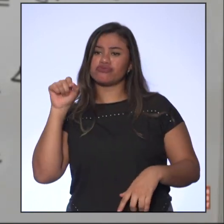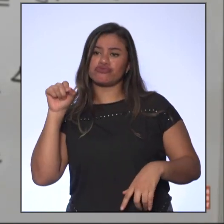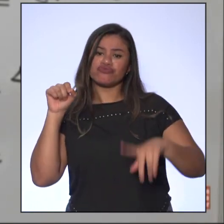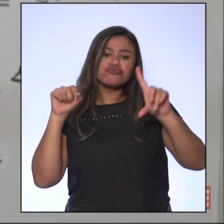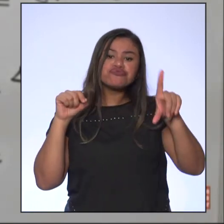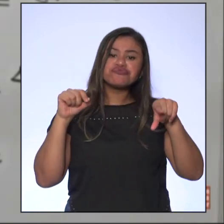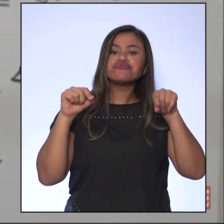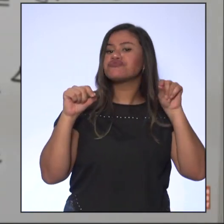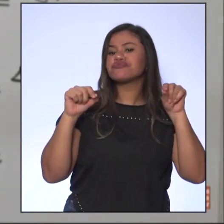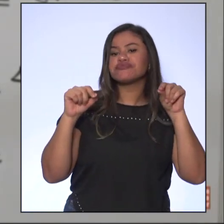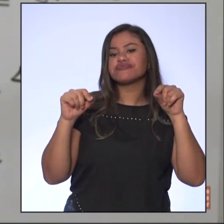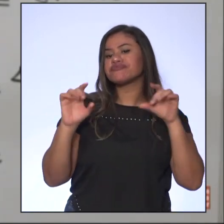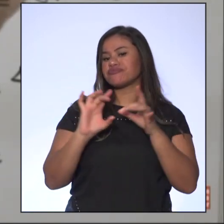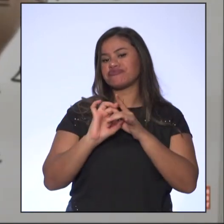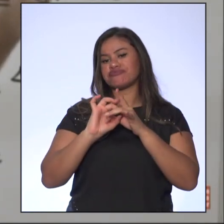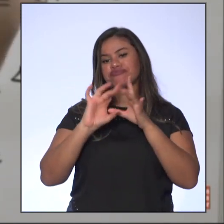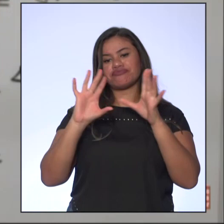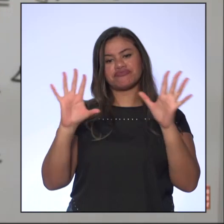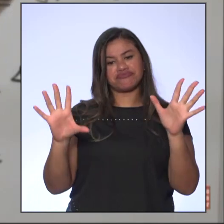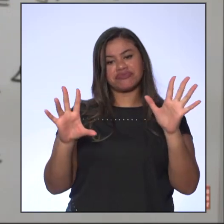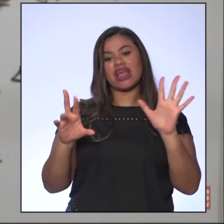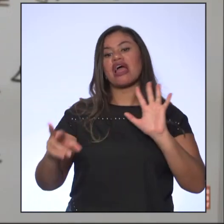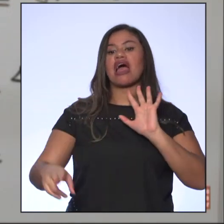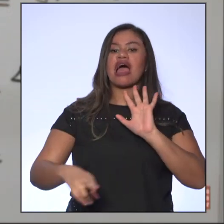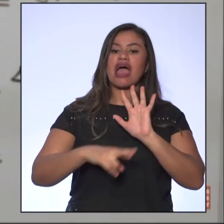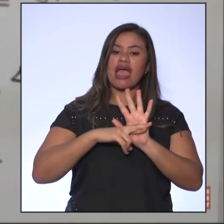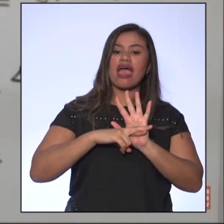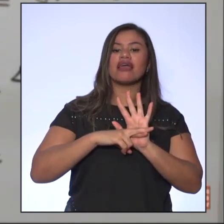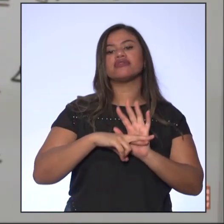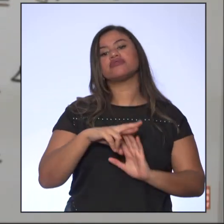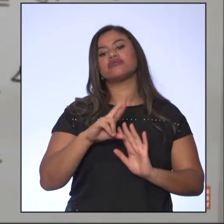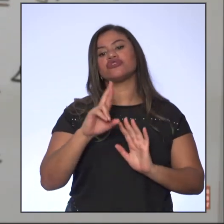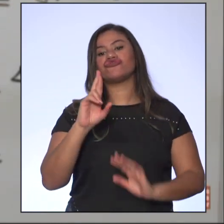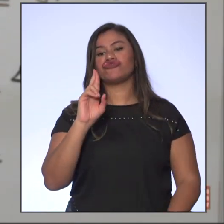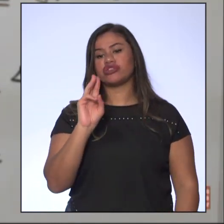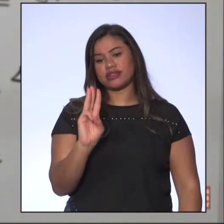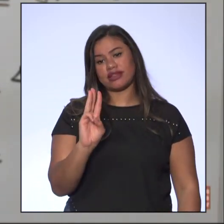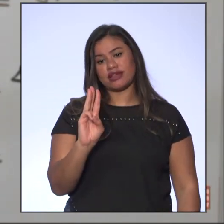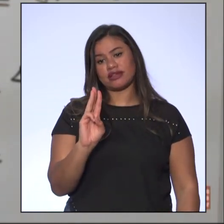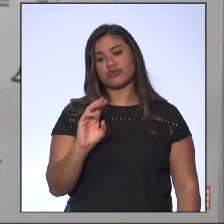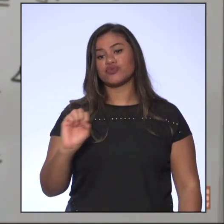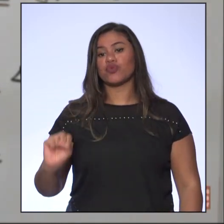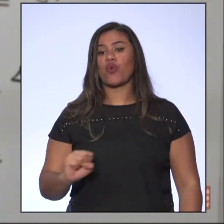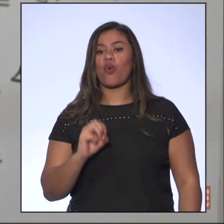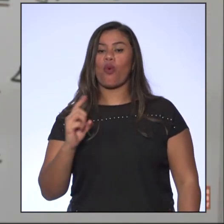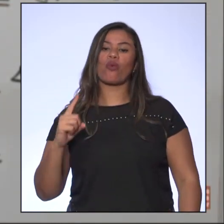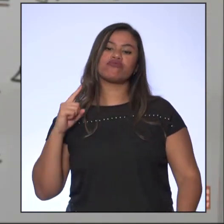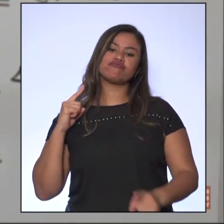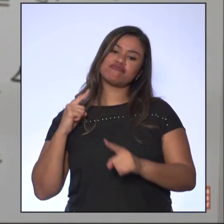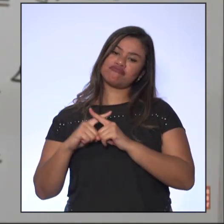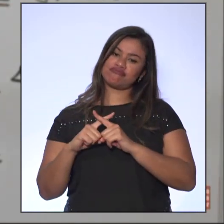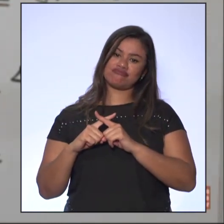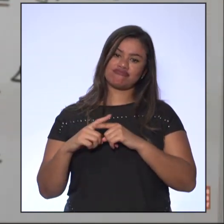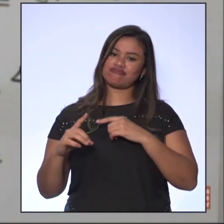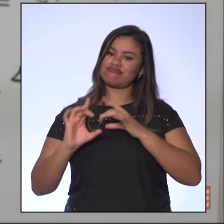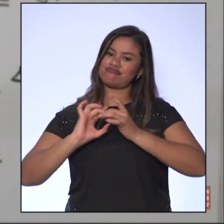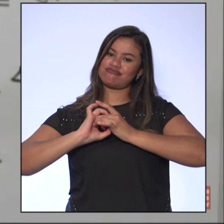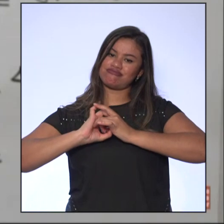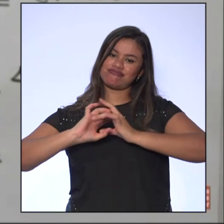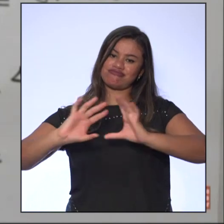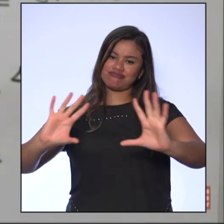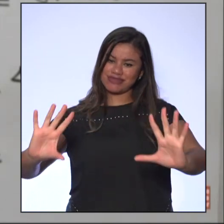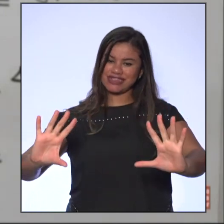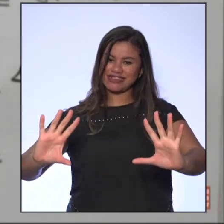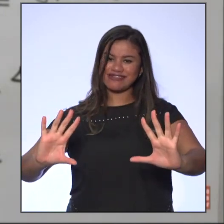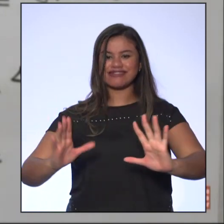Você pode fazer aqui uma regra de 3 simples e direta ou então uma multiplicação. Então, nessa primeira parte